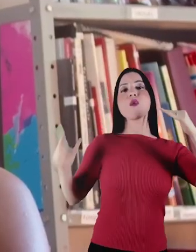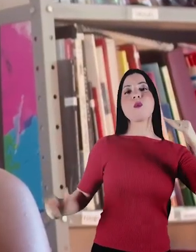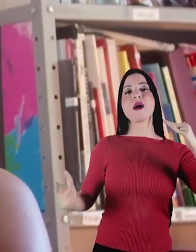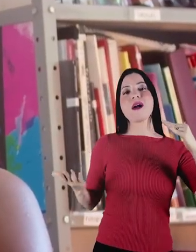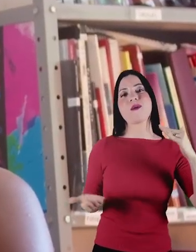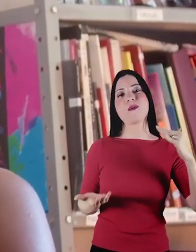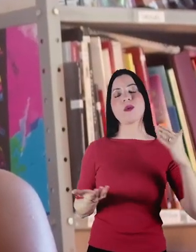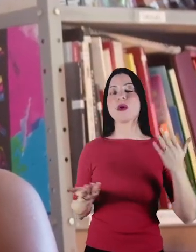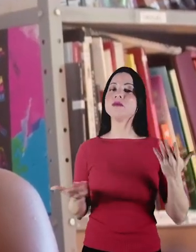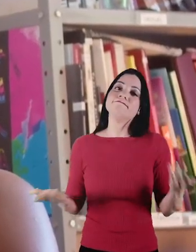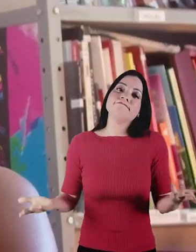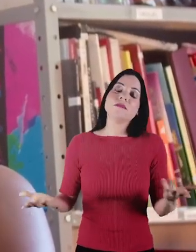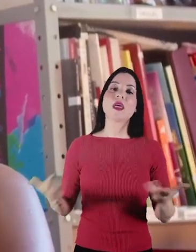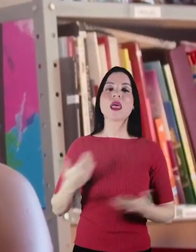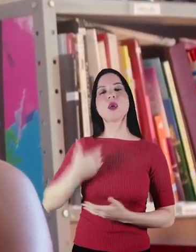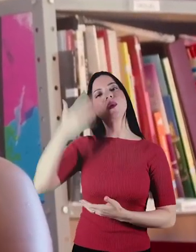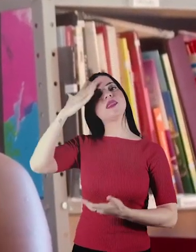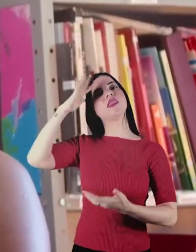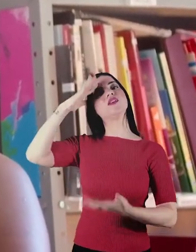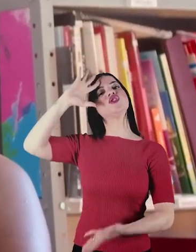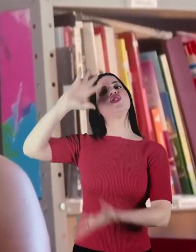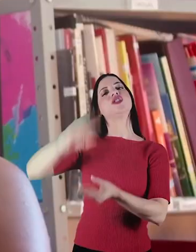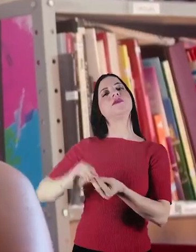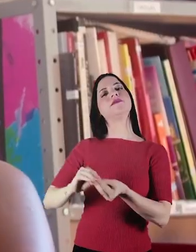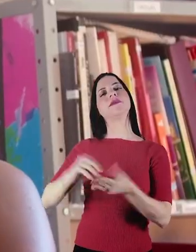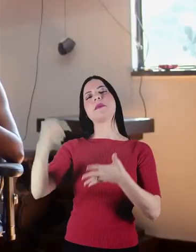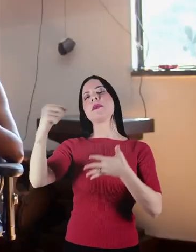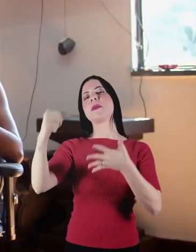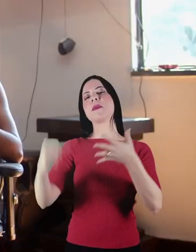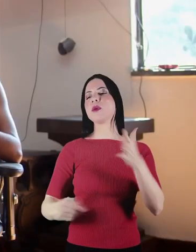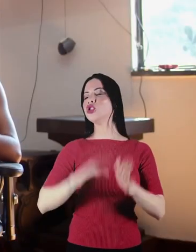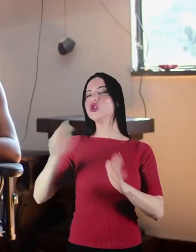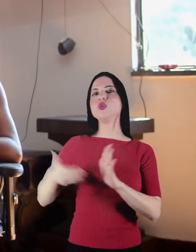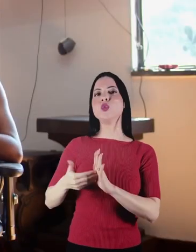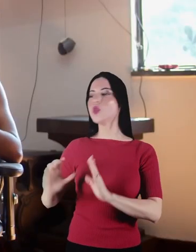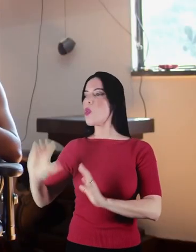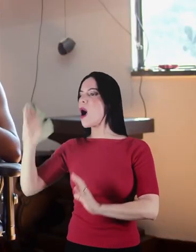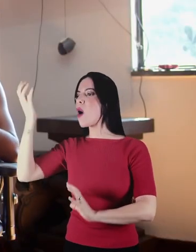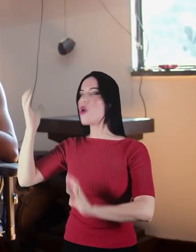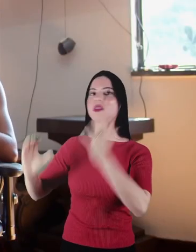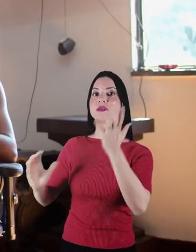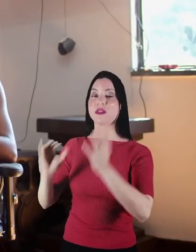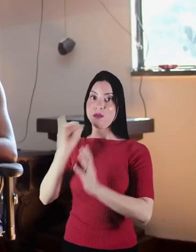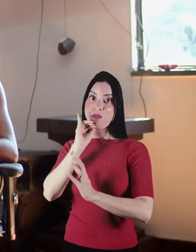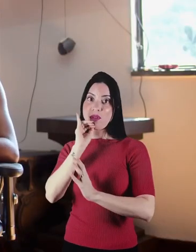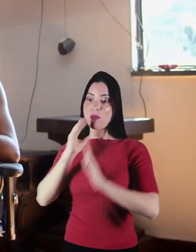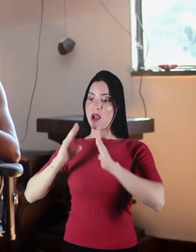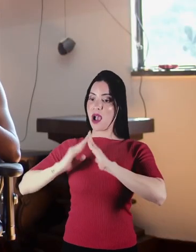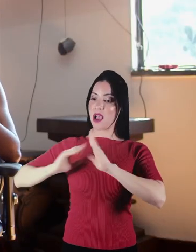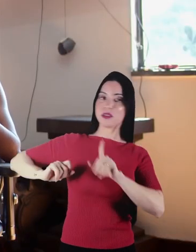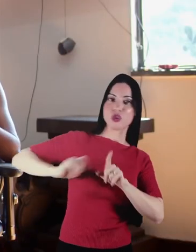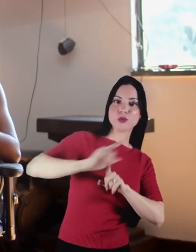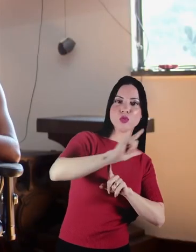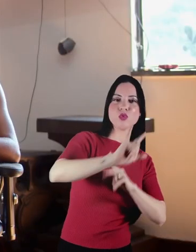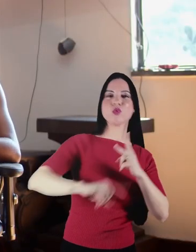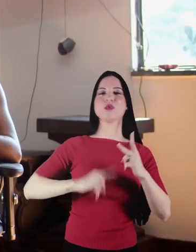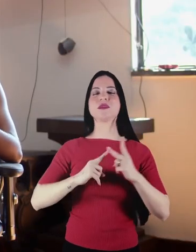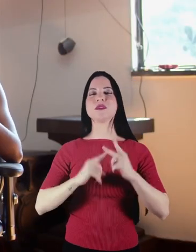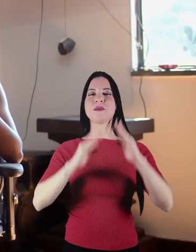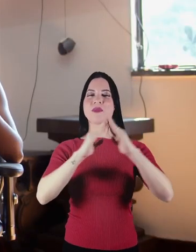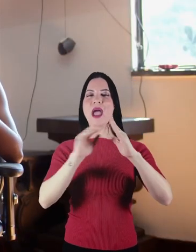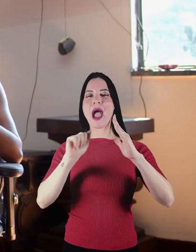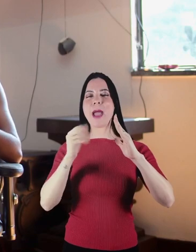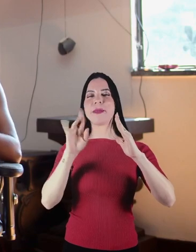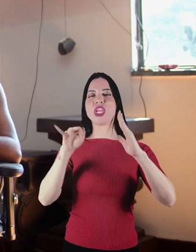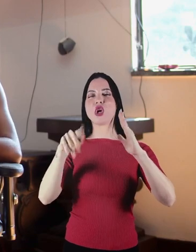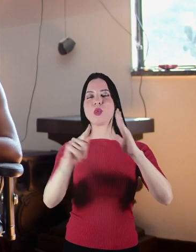entendi que tudo isso que estava rolando, ser expulsa de casa, morar num abrigo, ficar na